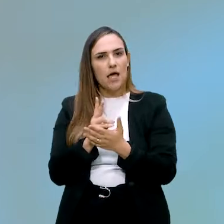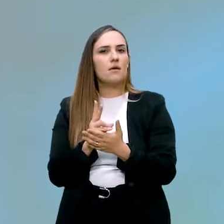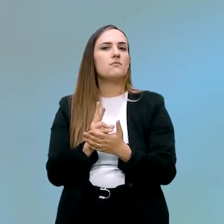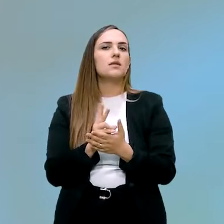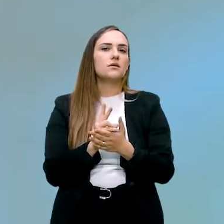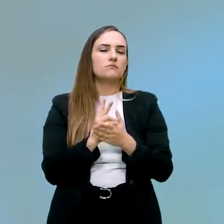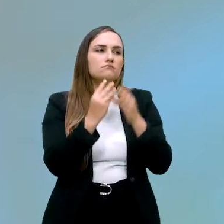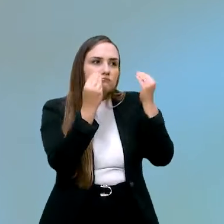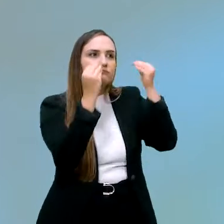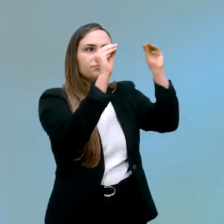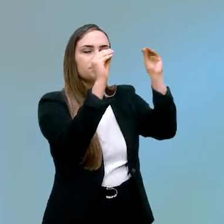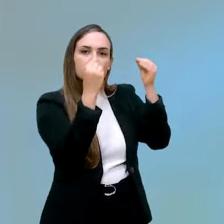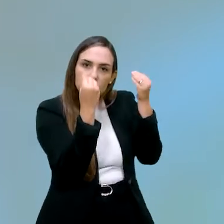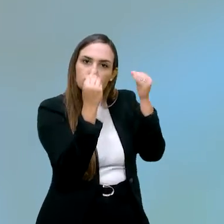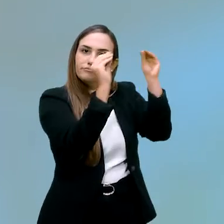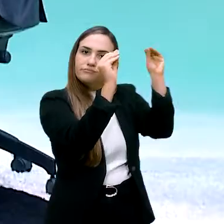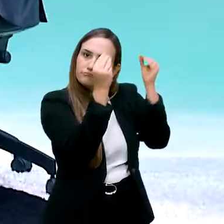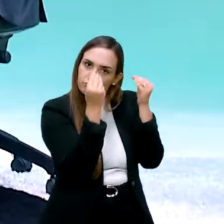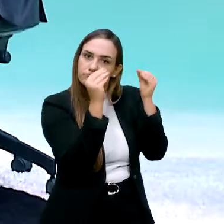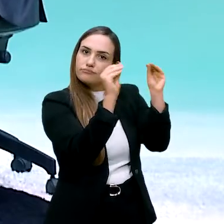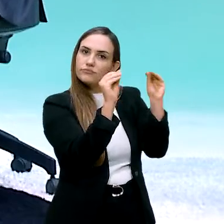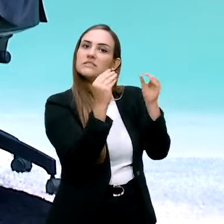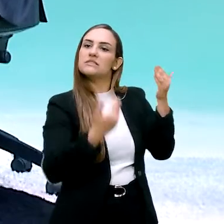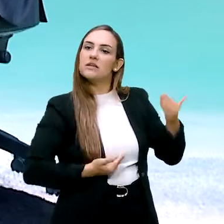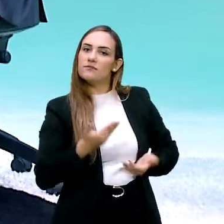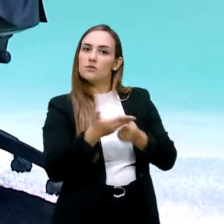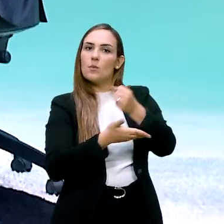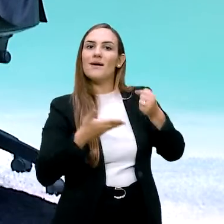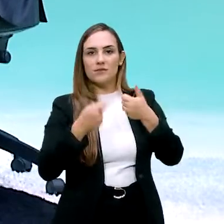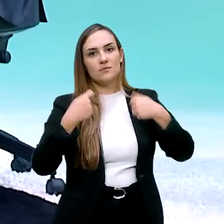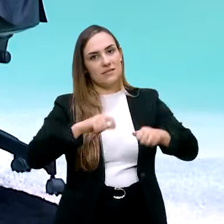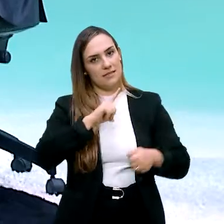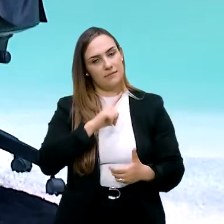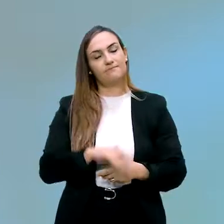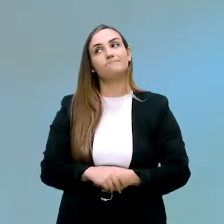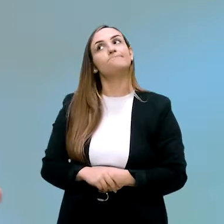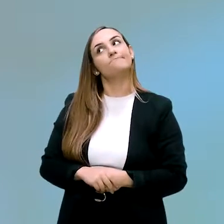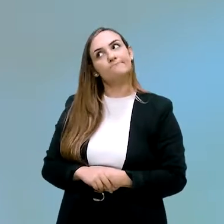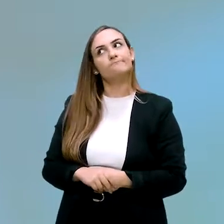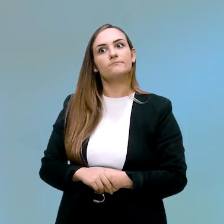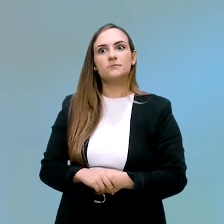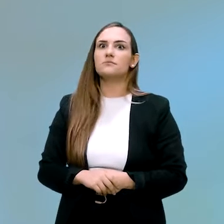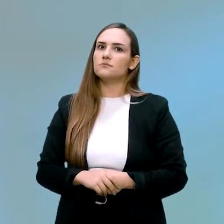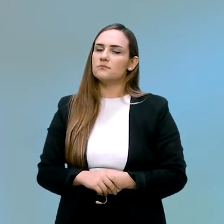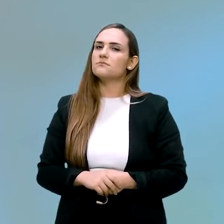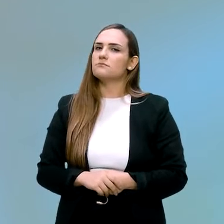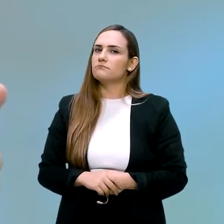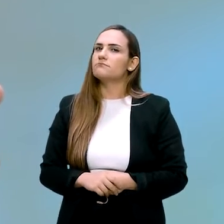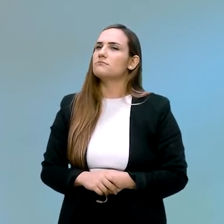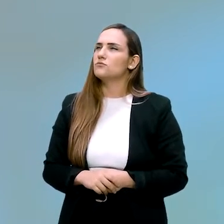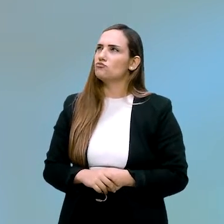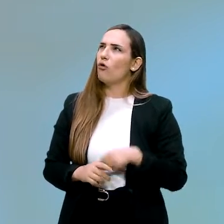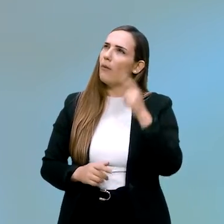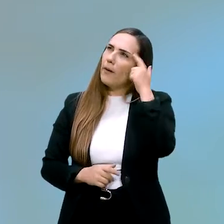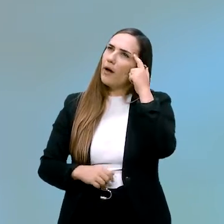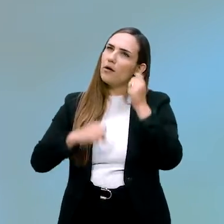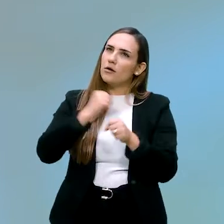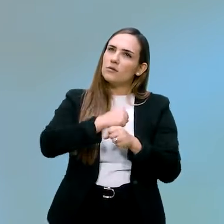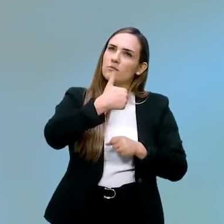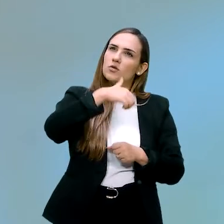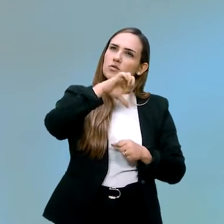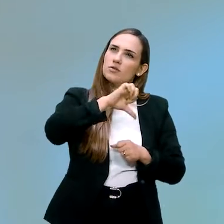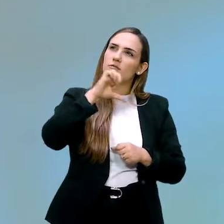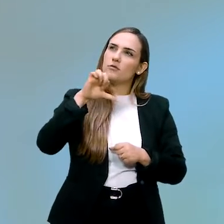serviço perene que a própria ANS oferece. Exatamente. Muito bem, são mais de 20 anos, né? 99